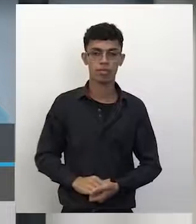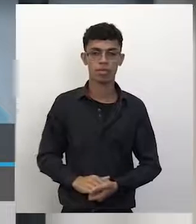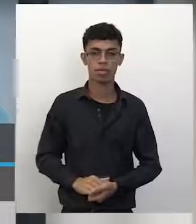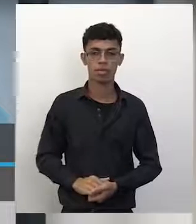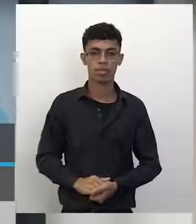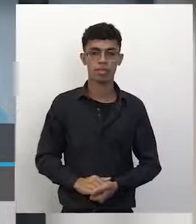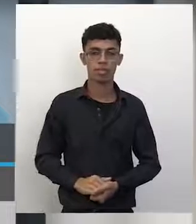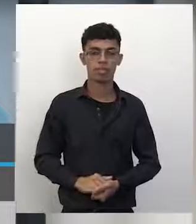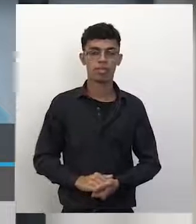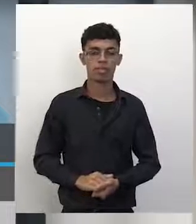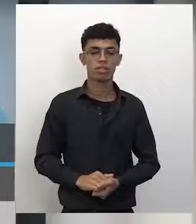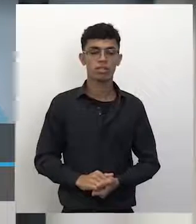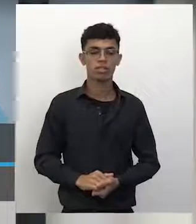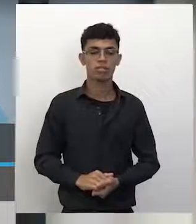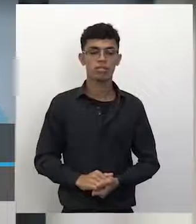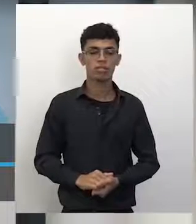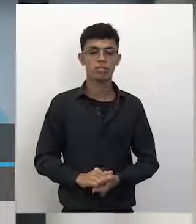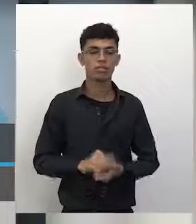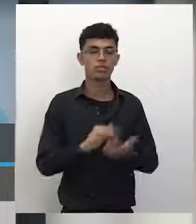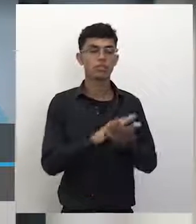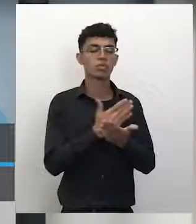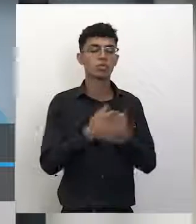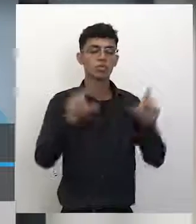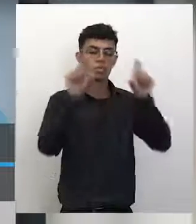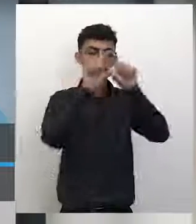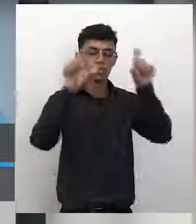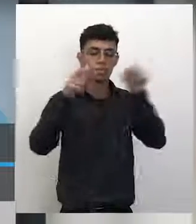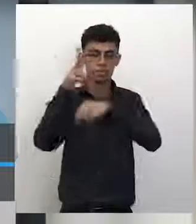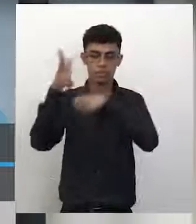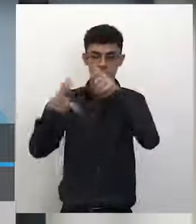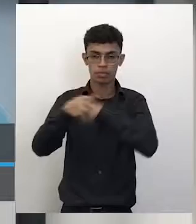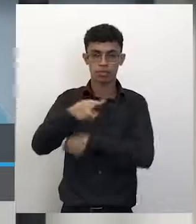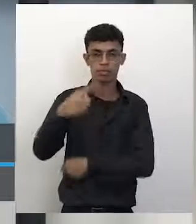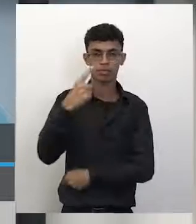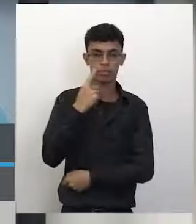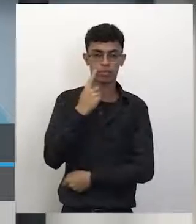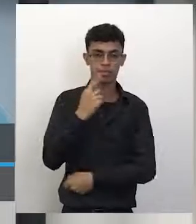pra gente alguns trechinhos de alguns vídeos. Vamos assistir.